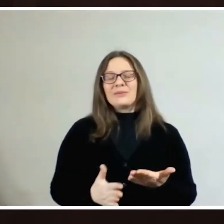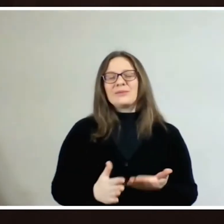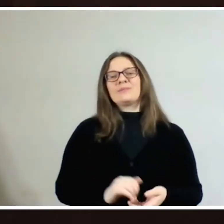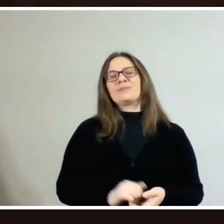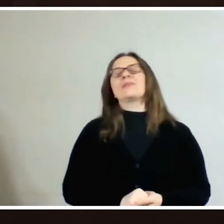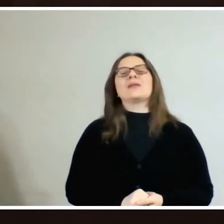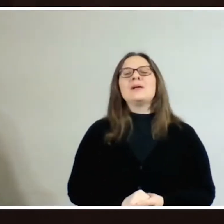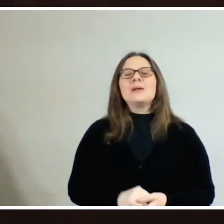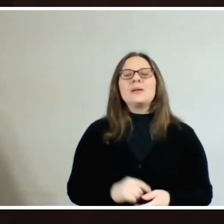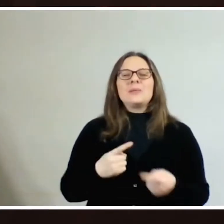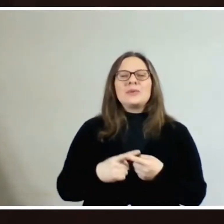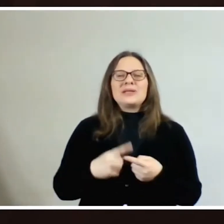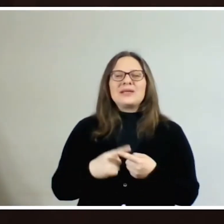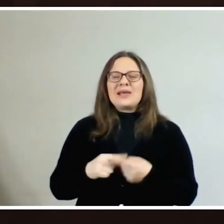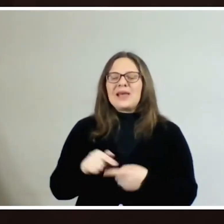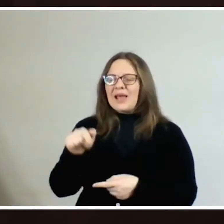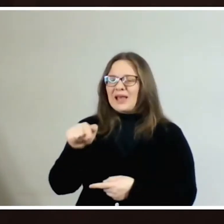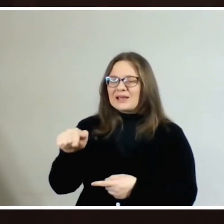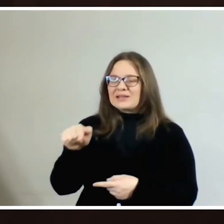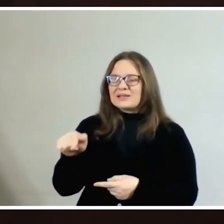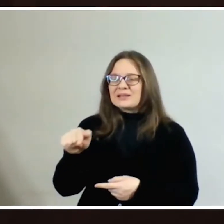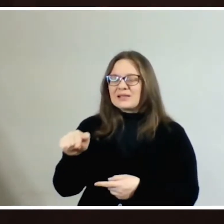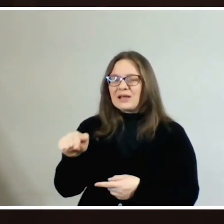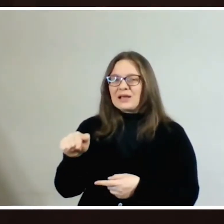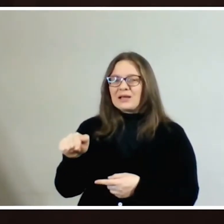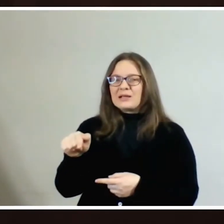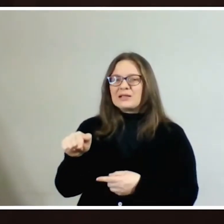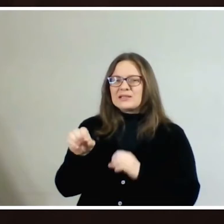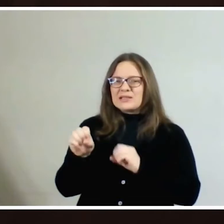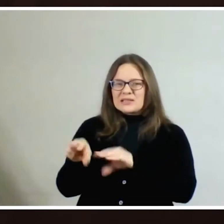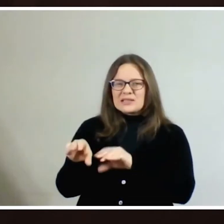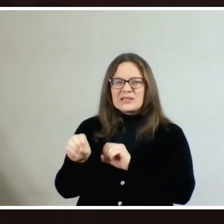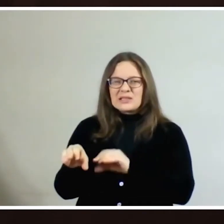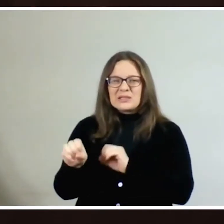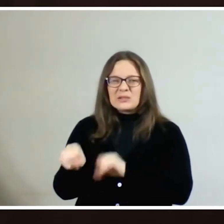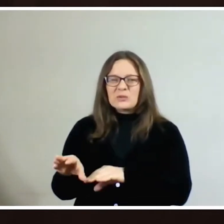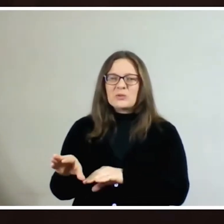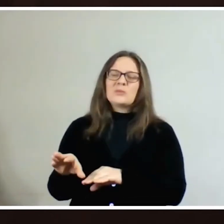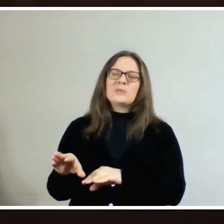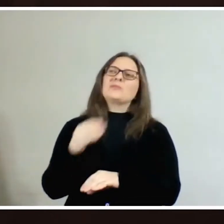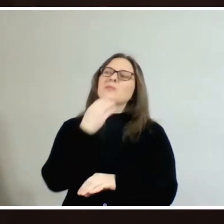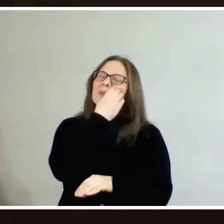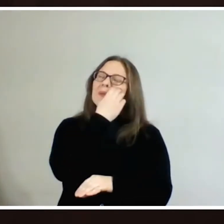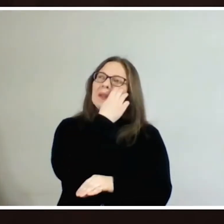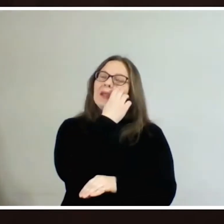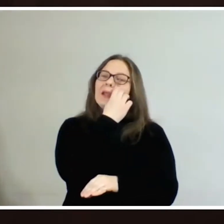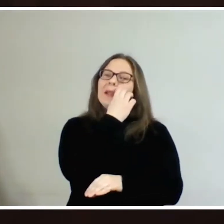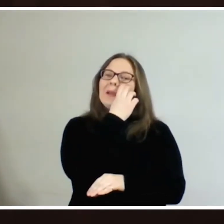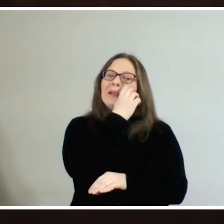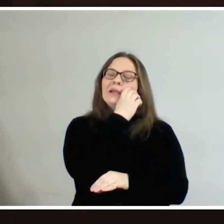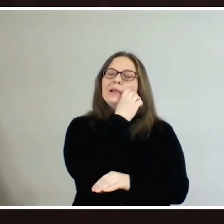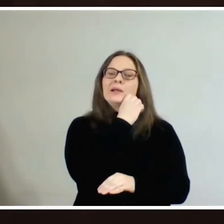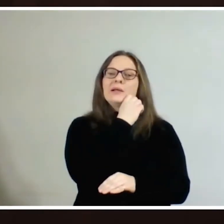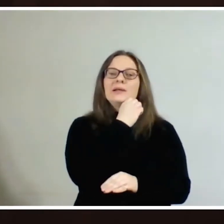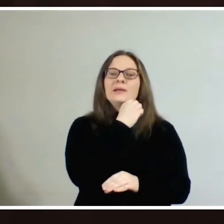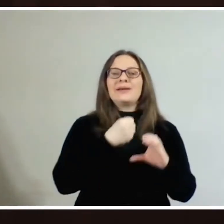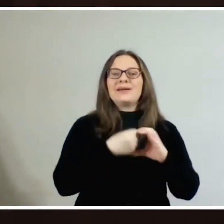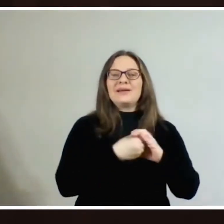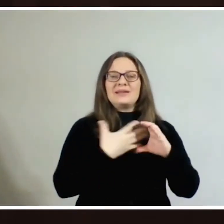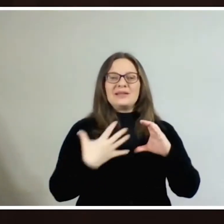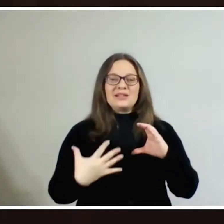sua ressurreição. O docetismo era um aspecto característico dos primeiros anticristãos